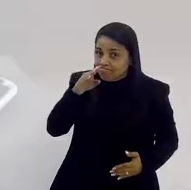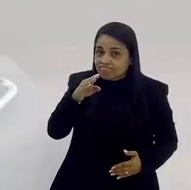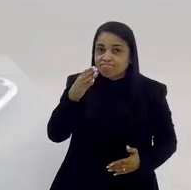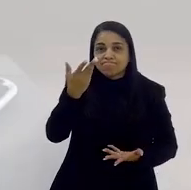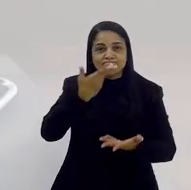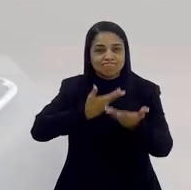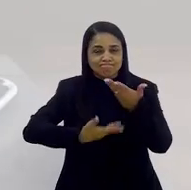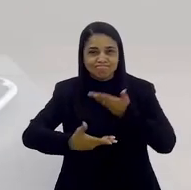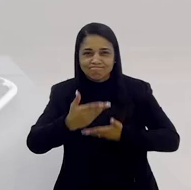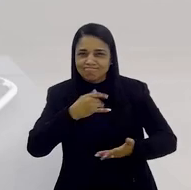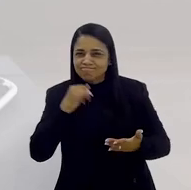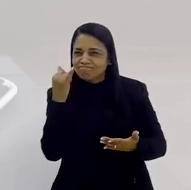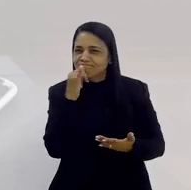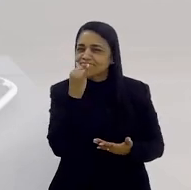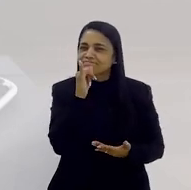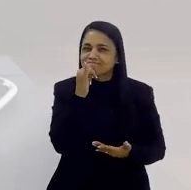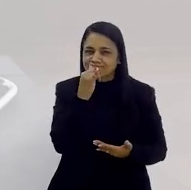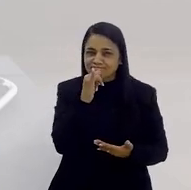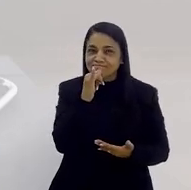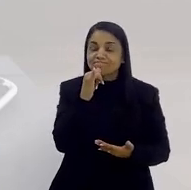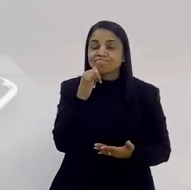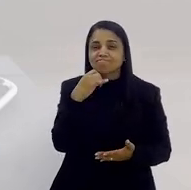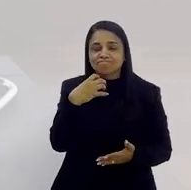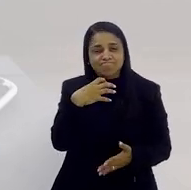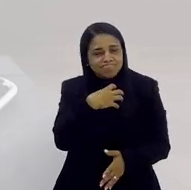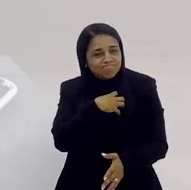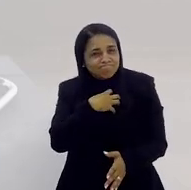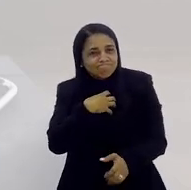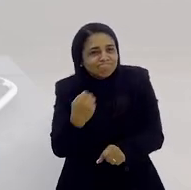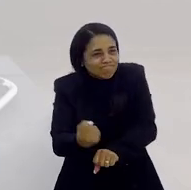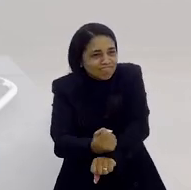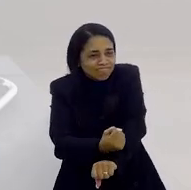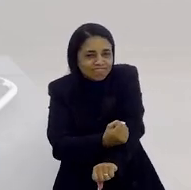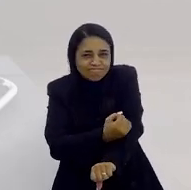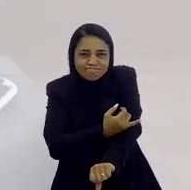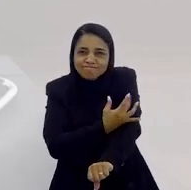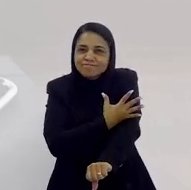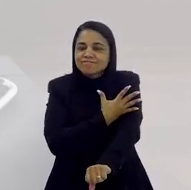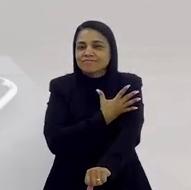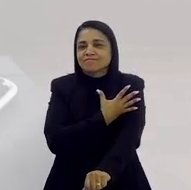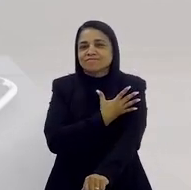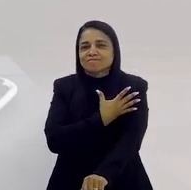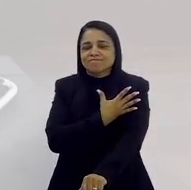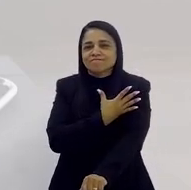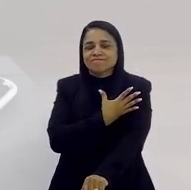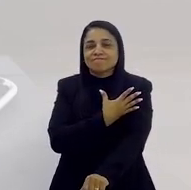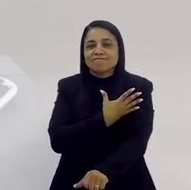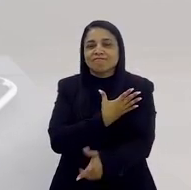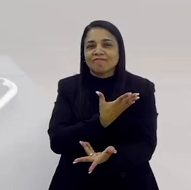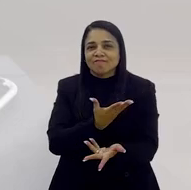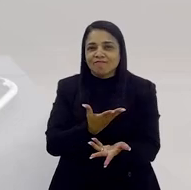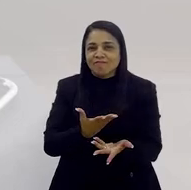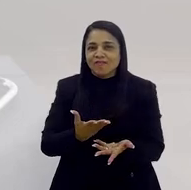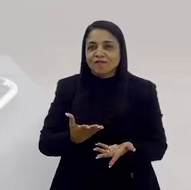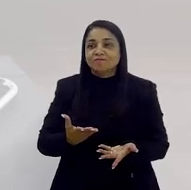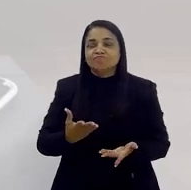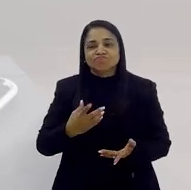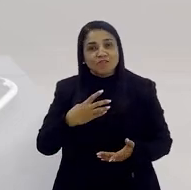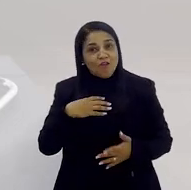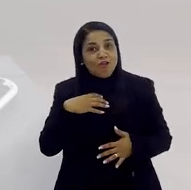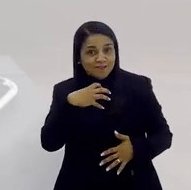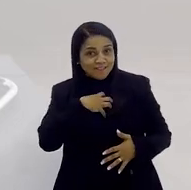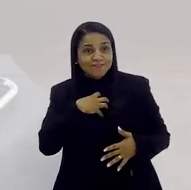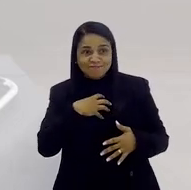ela troca ela faz essa troca você se emociona e acaba acontecendo